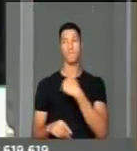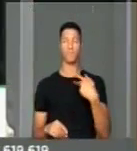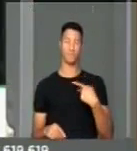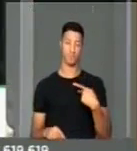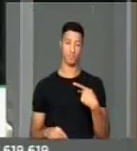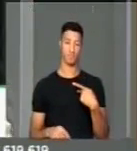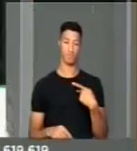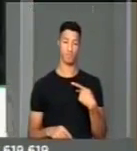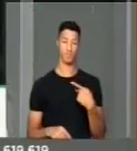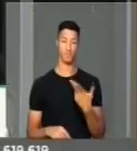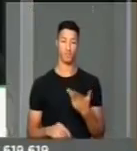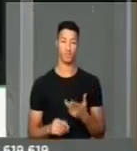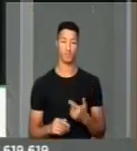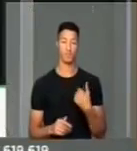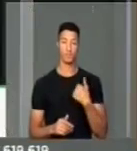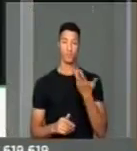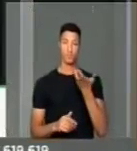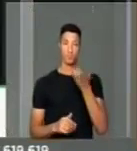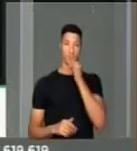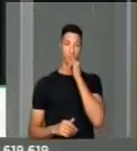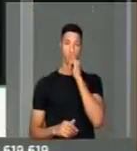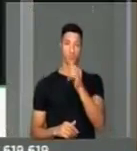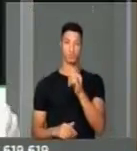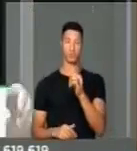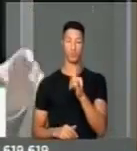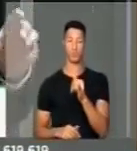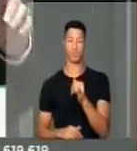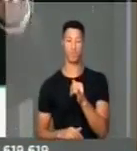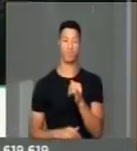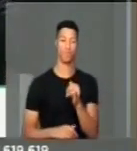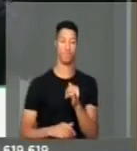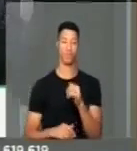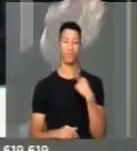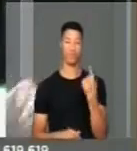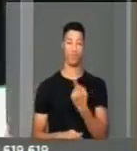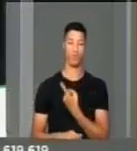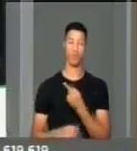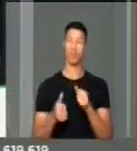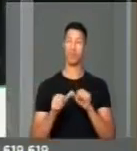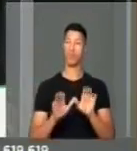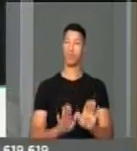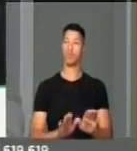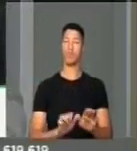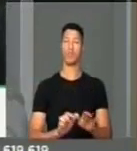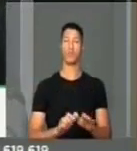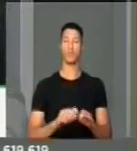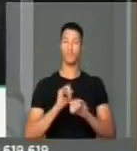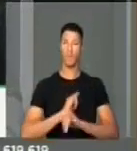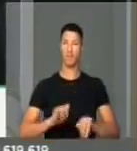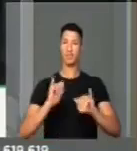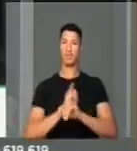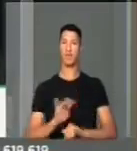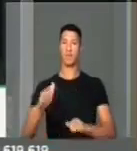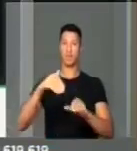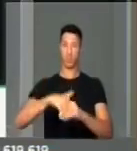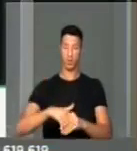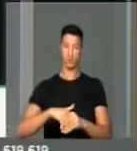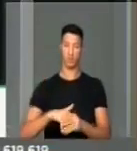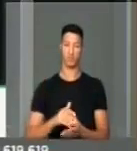Público. E eu quero dizer, nós estamos agora em plena campanha